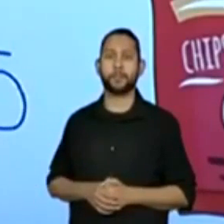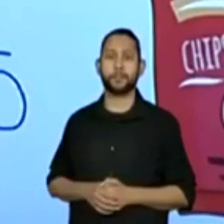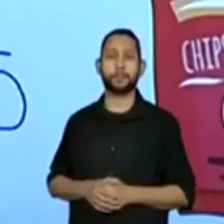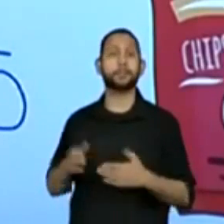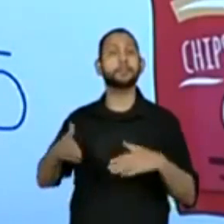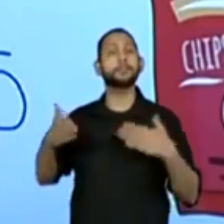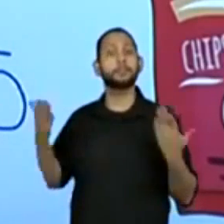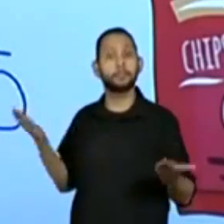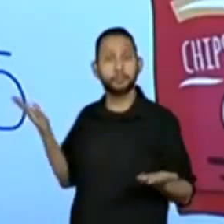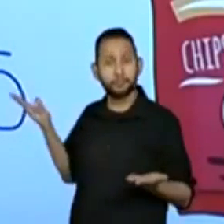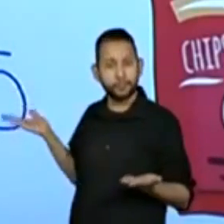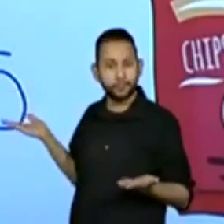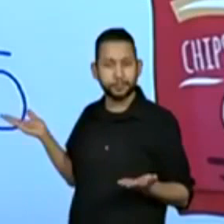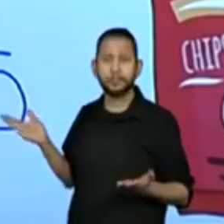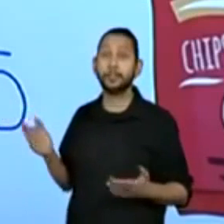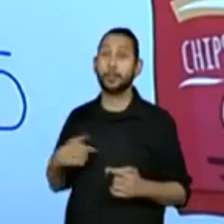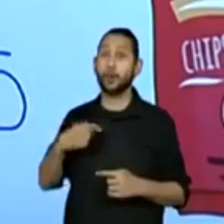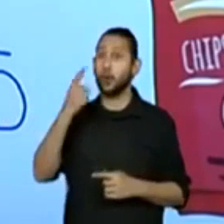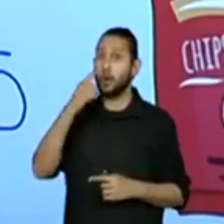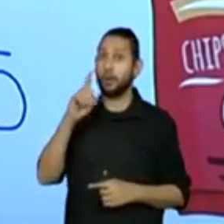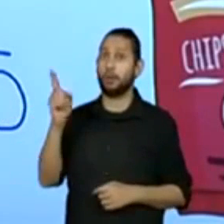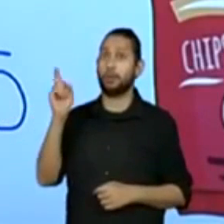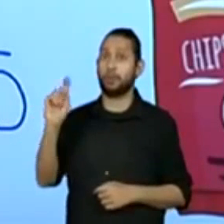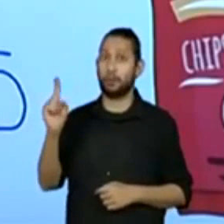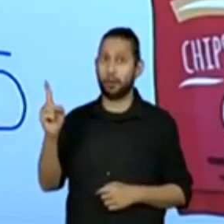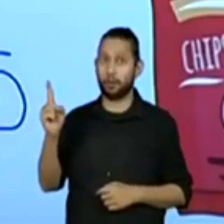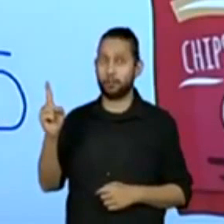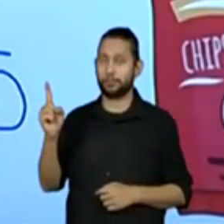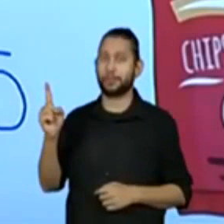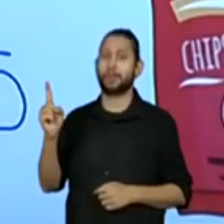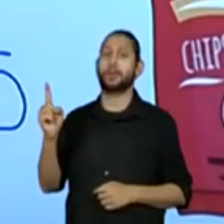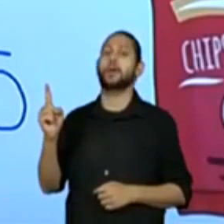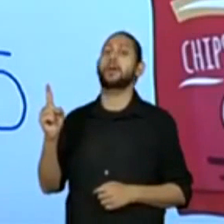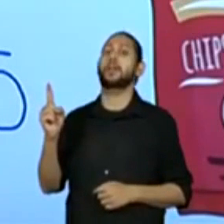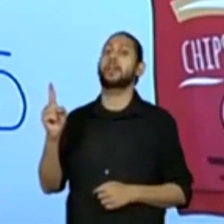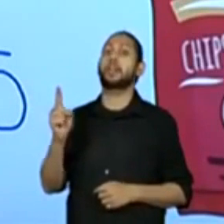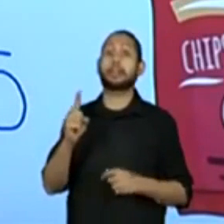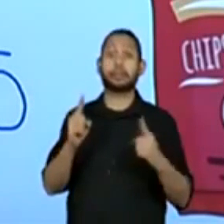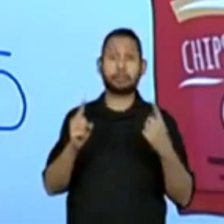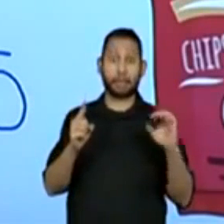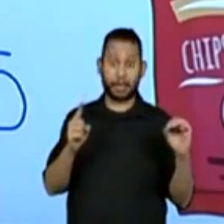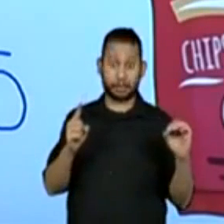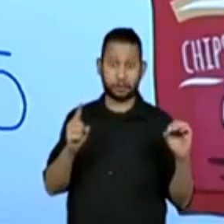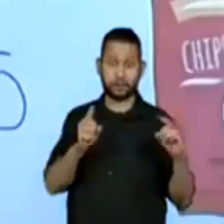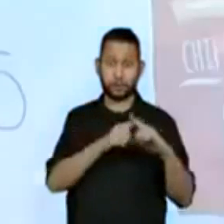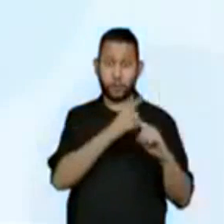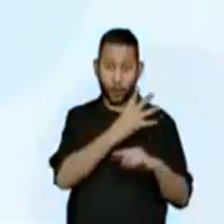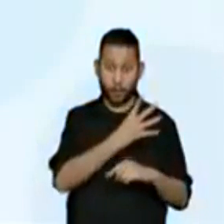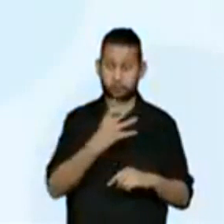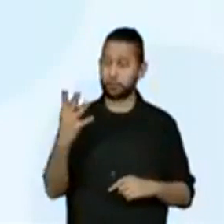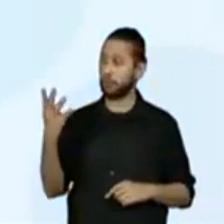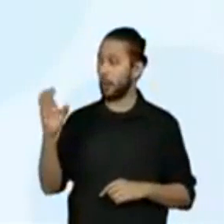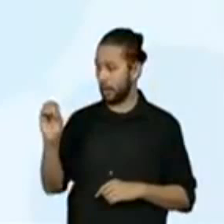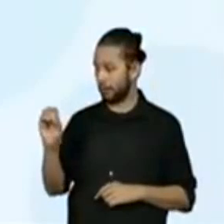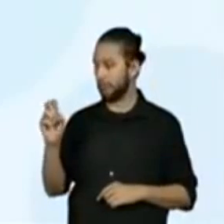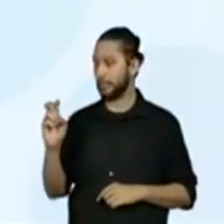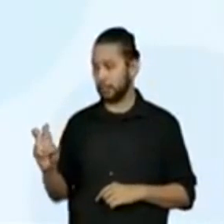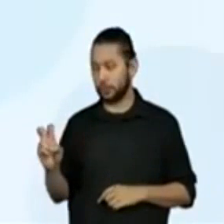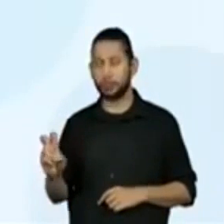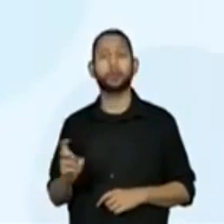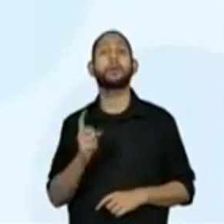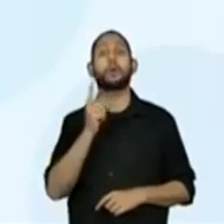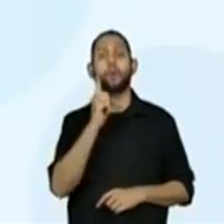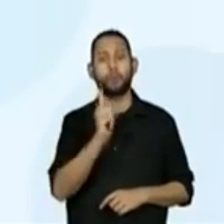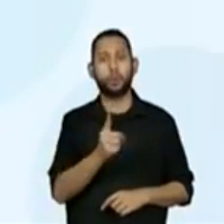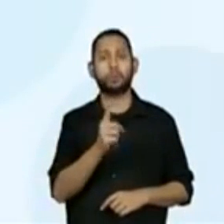E aí, se a Ângela pegar uma moeda de R$1, 4 de 10 e uma de 5 centavos, ela vai conseguir comprar